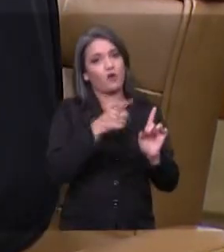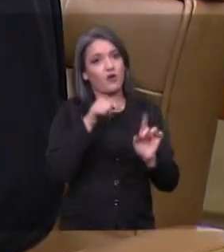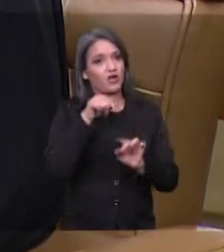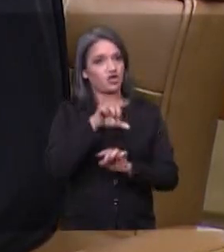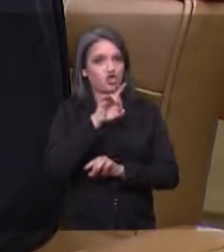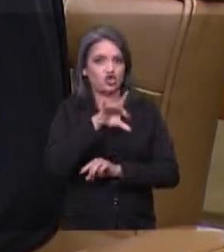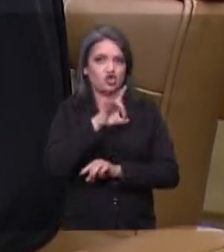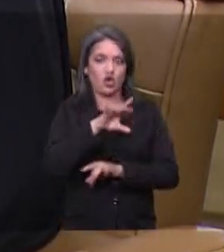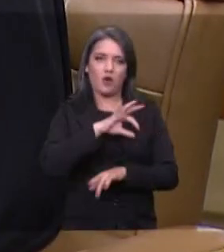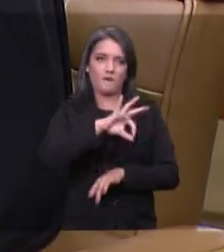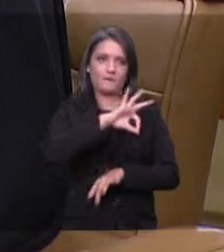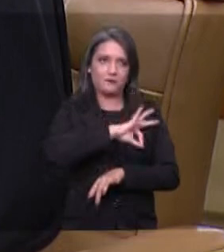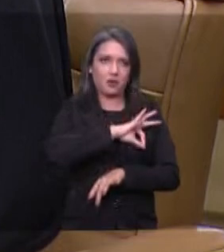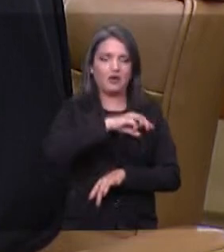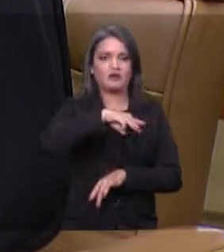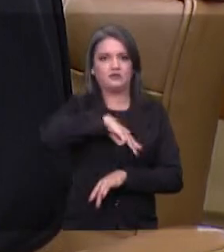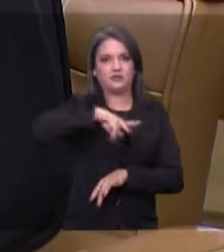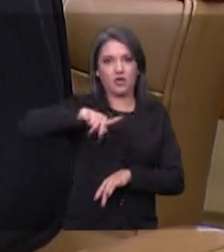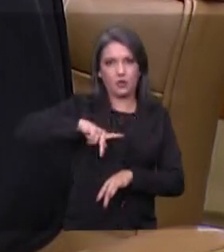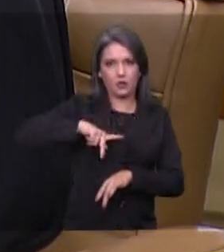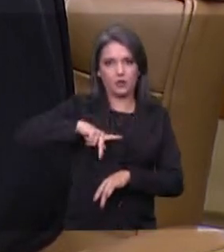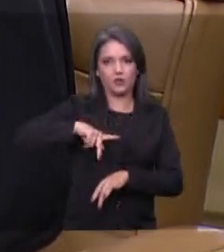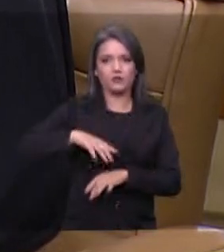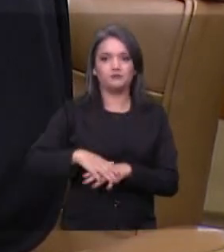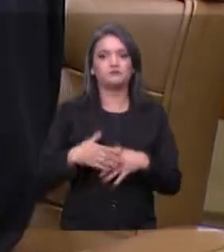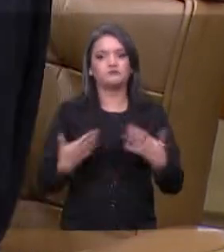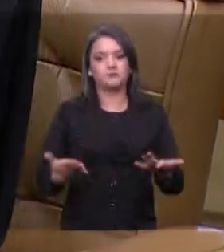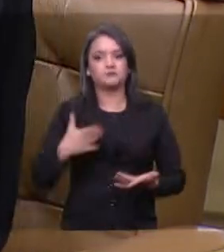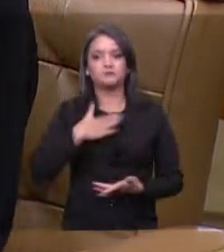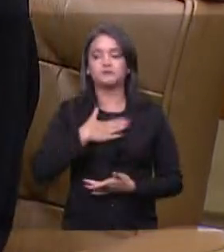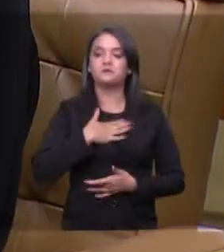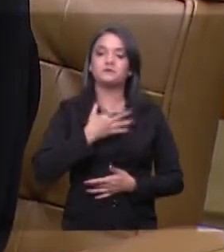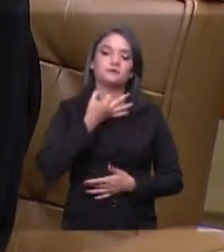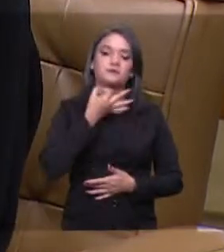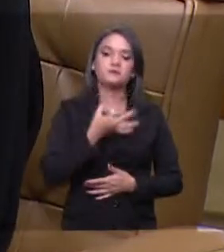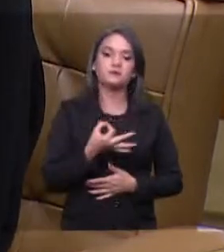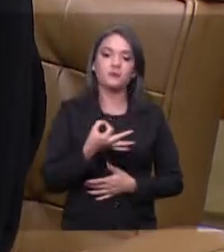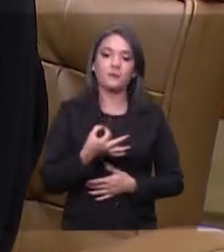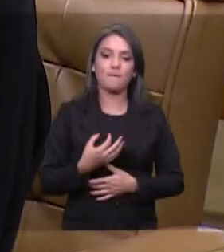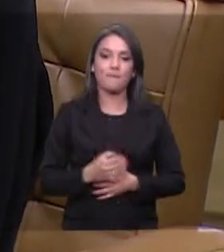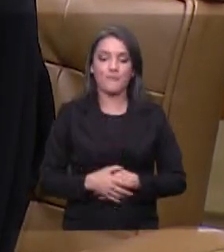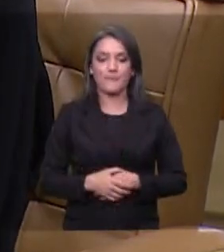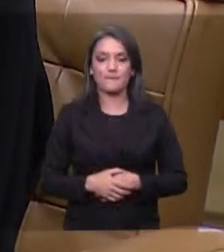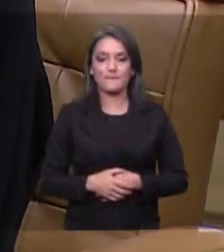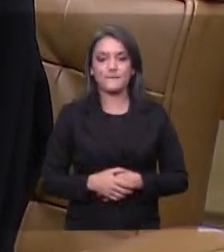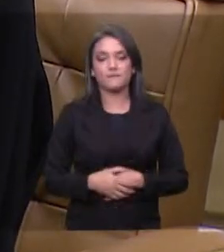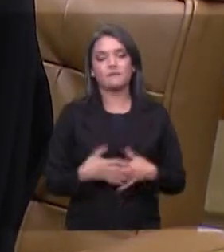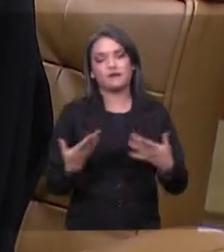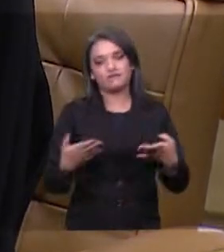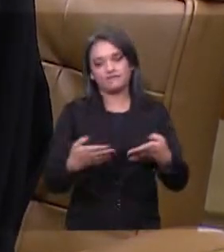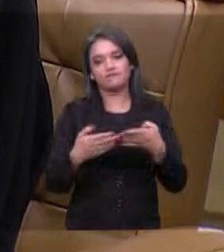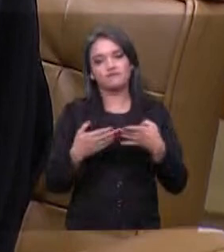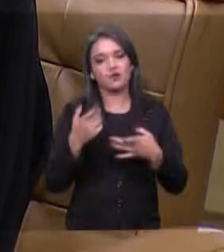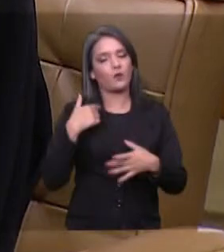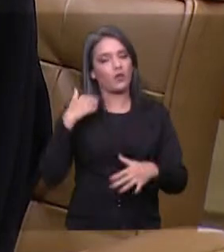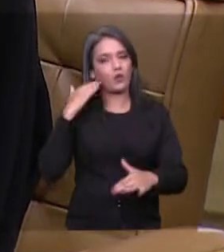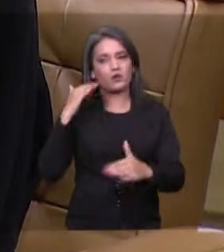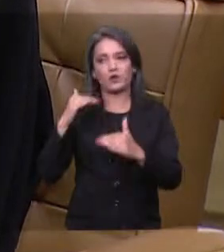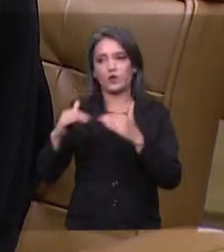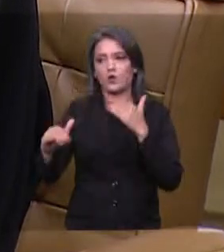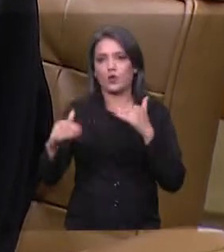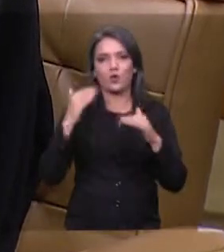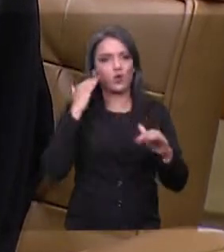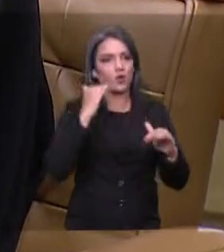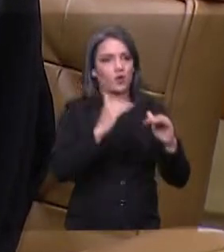órgãos de persecução. Então, na minha compreensão, e com todas as vênias, eu divirjo do eminente